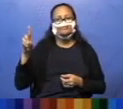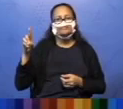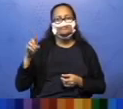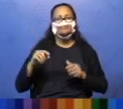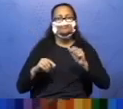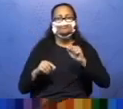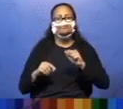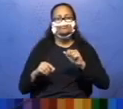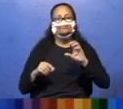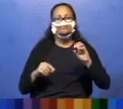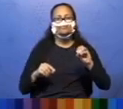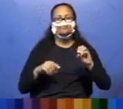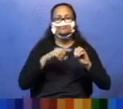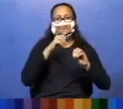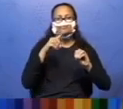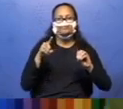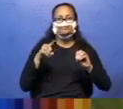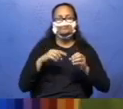Ao.